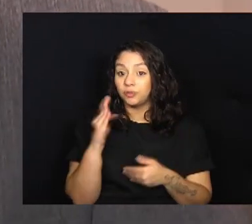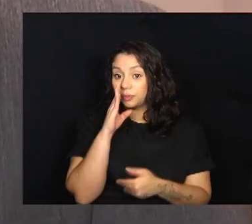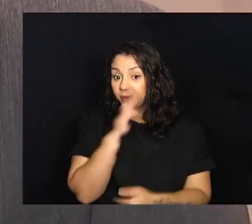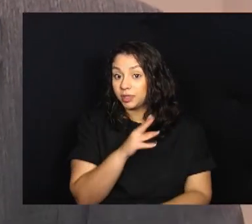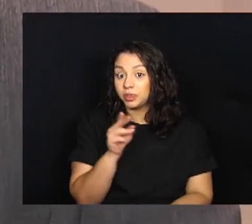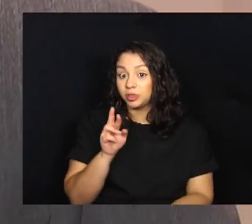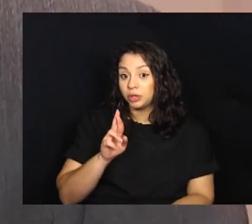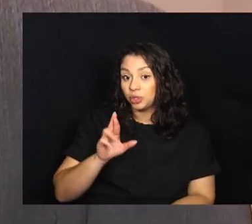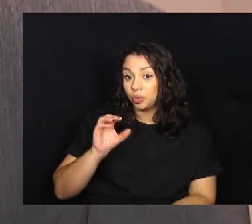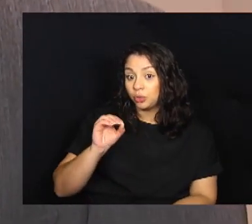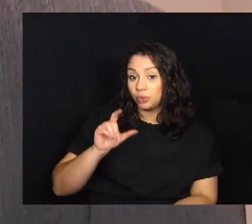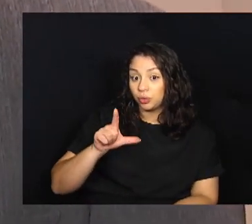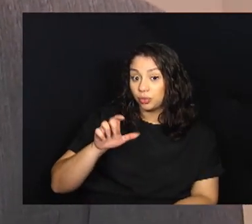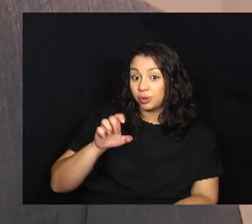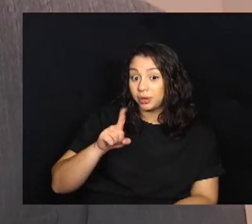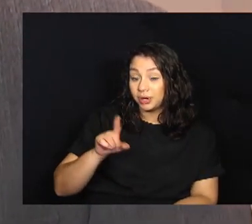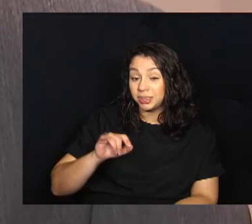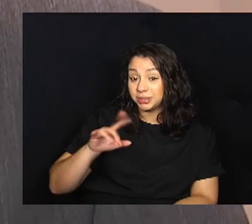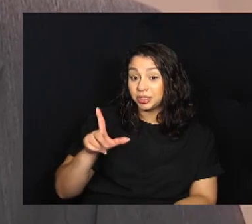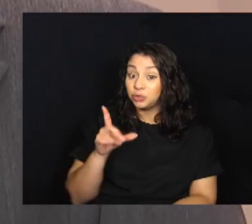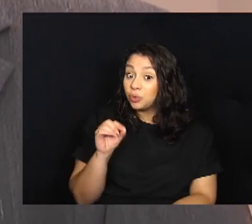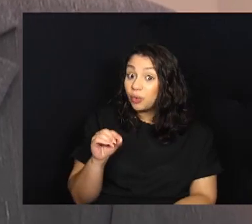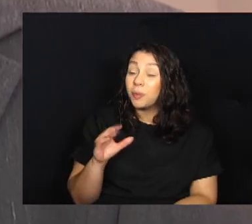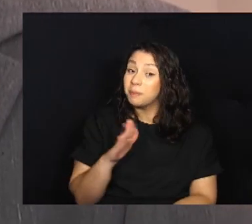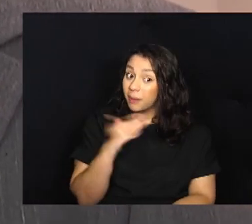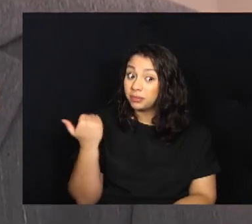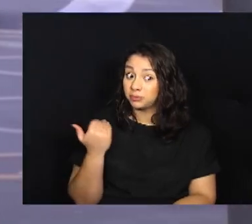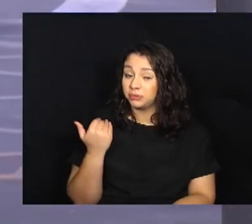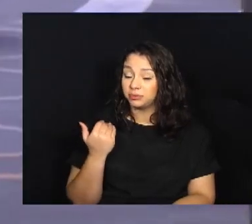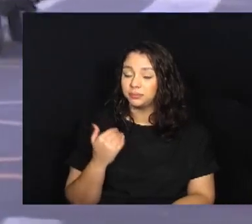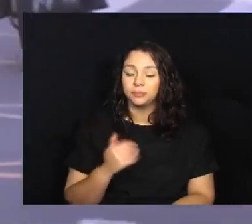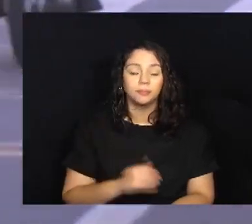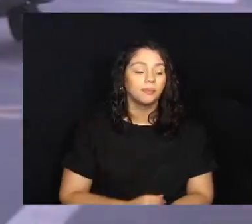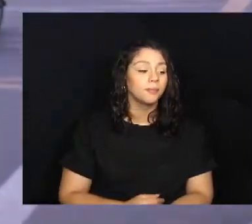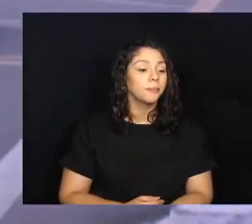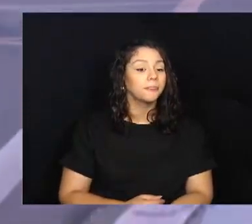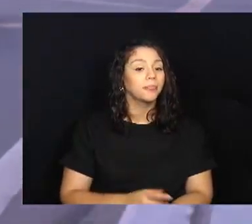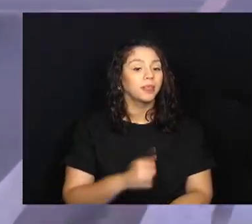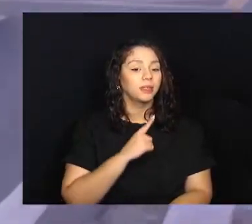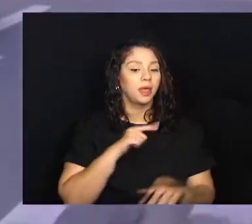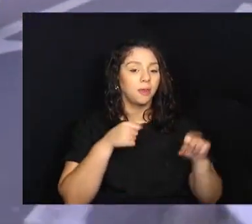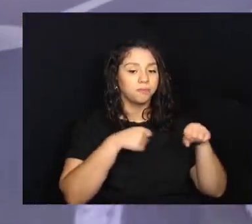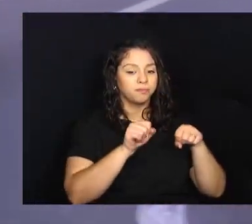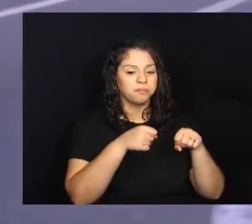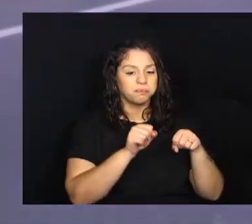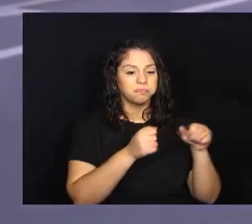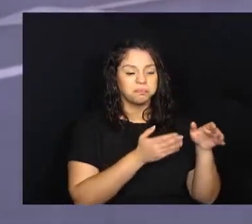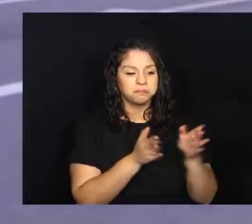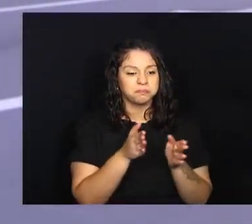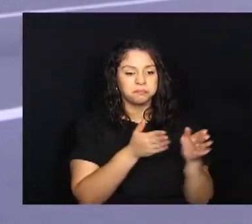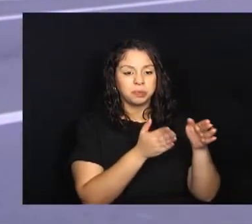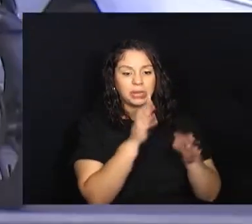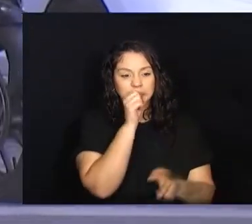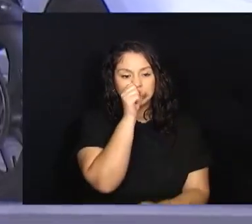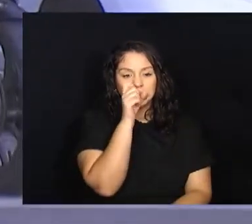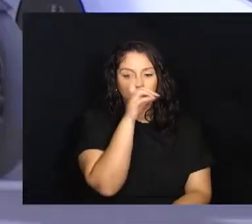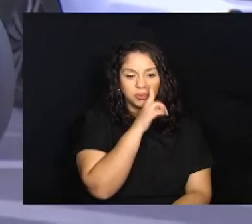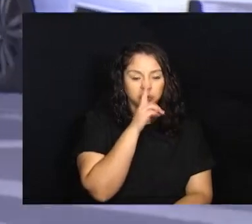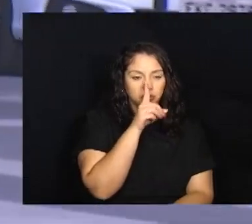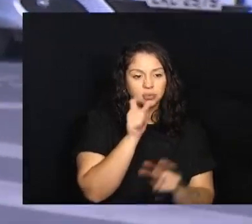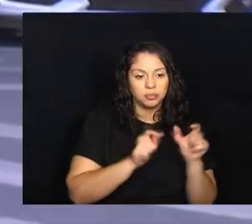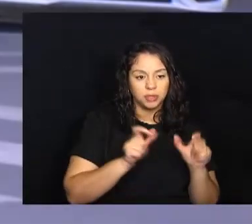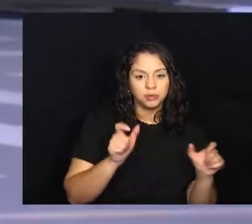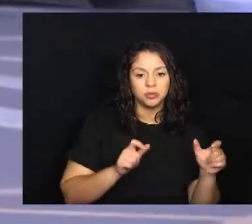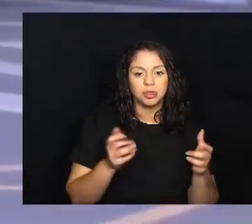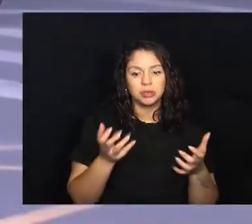mata. Então vamos evitá-lo. Doutor, quando tem esses rolezinhos, normalmente são aos finais de semana, a galera quer fazer um